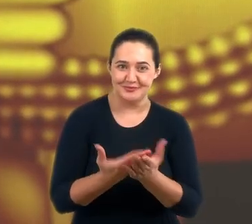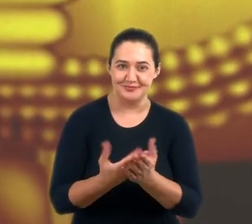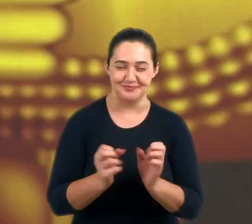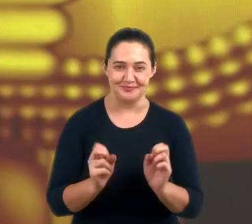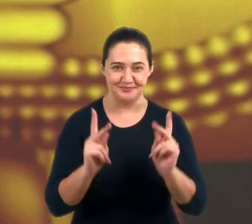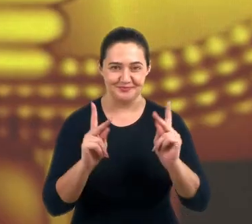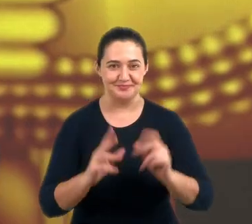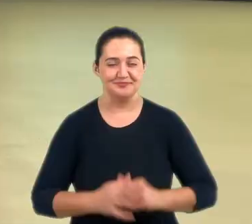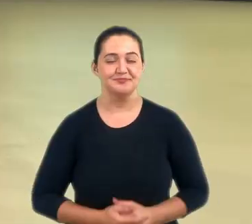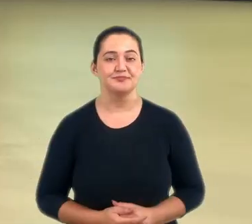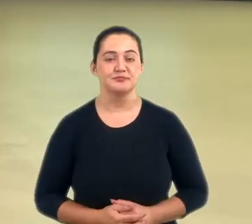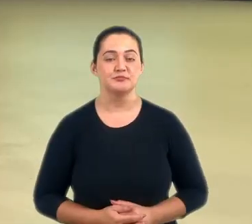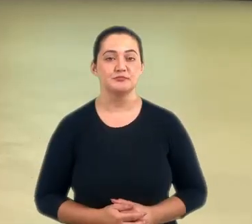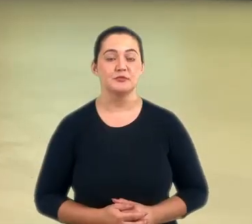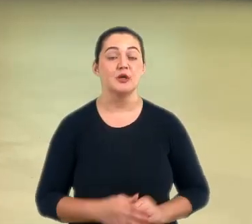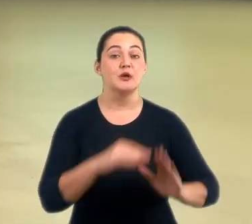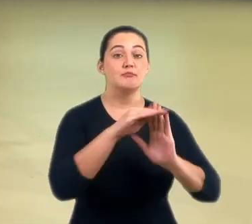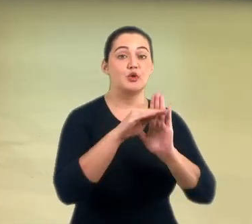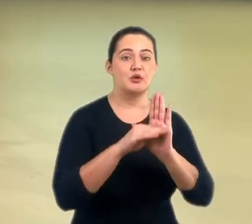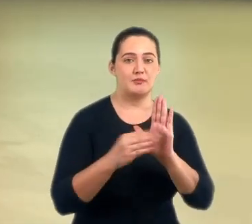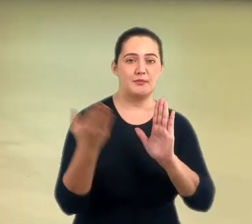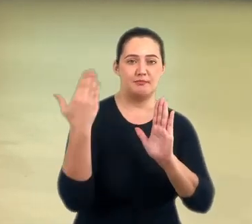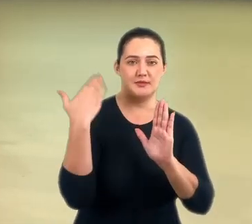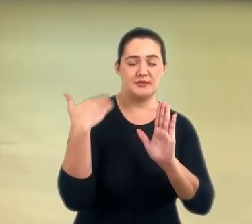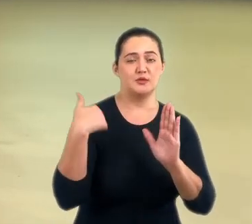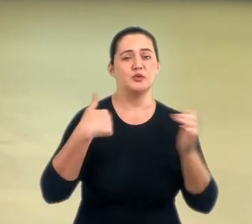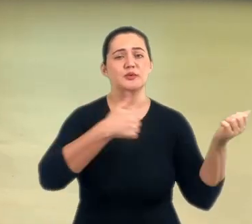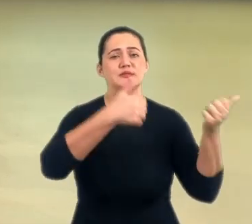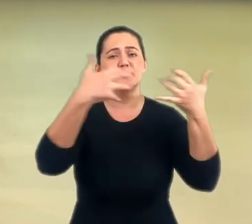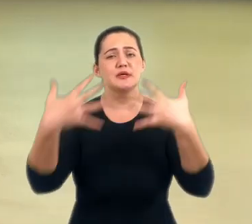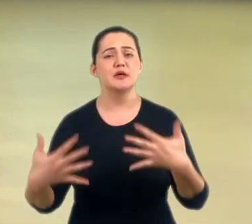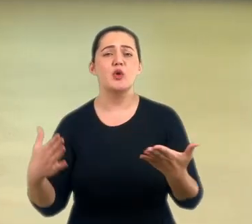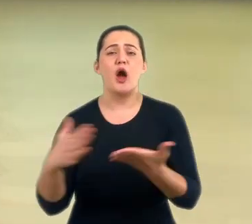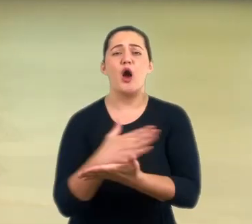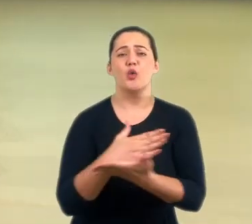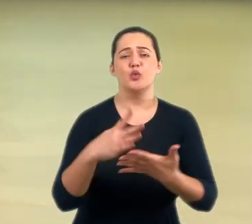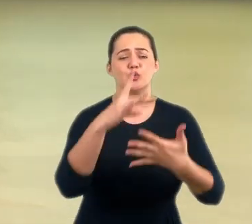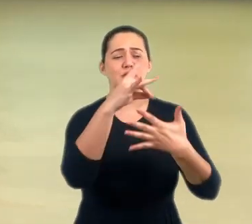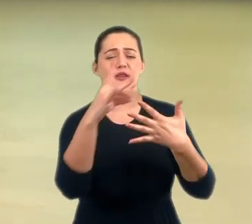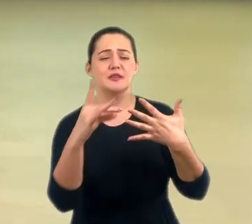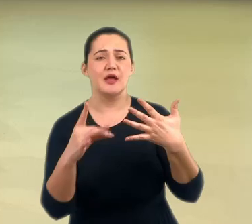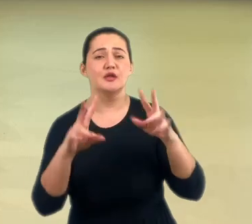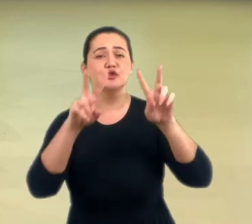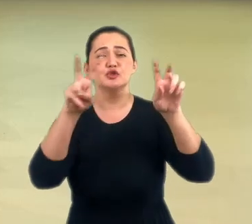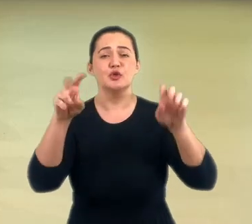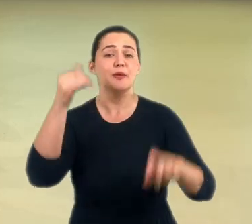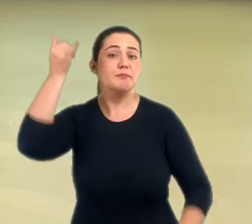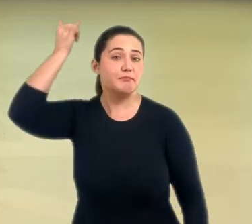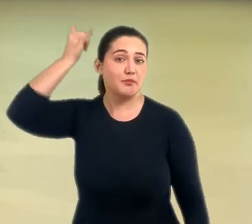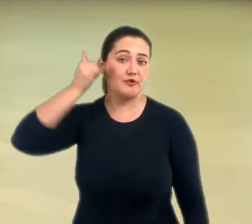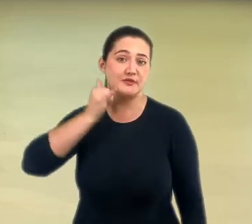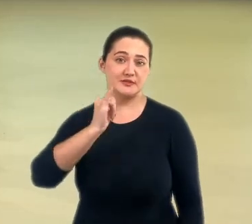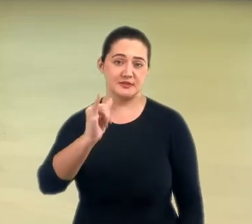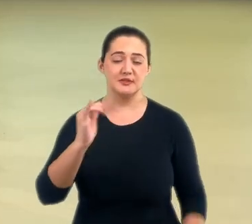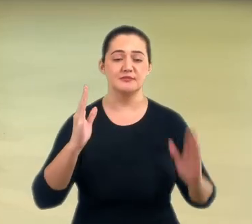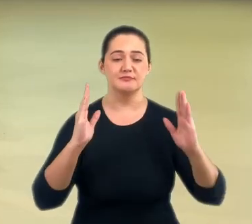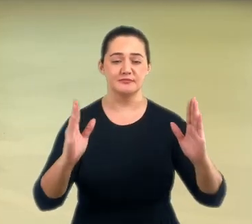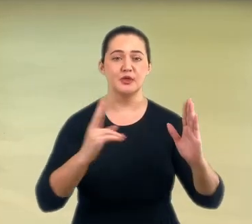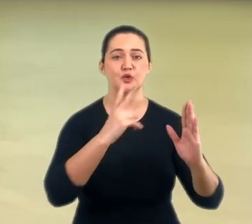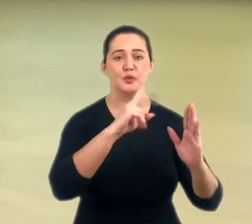tá bem? No programa anterior, eu estava explicando para vocês alguns detalhes a mais daquela profecia